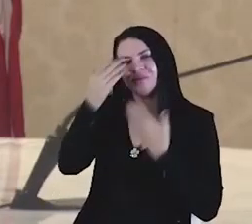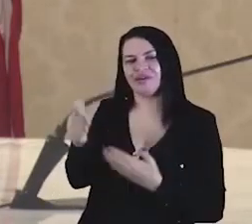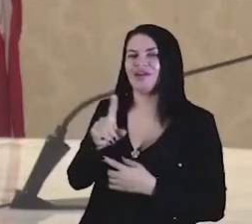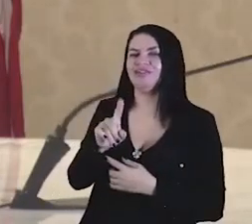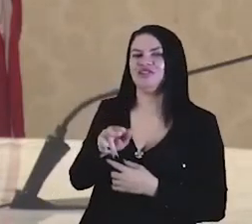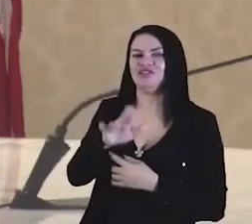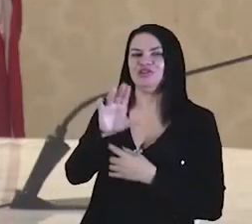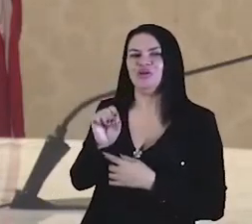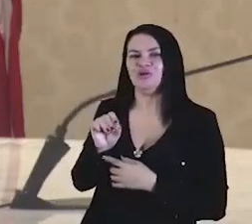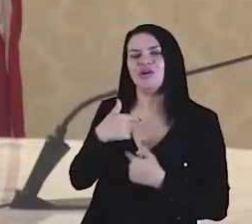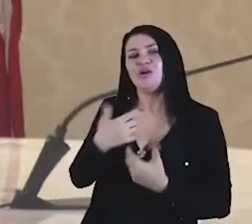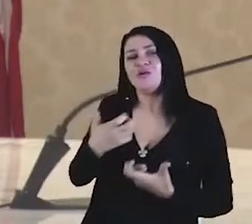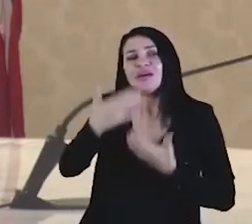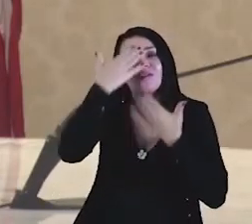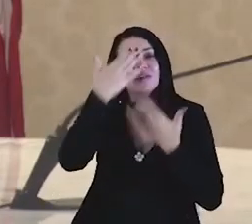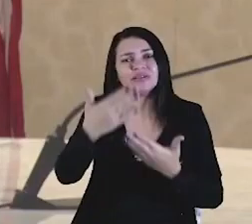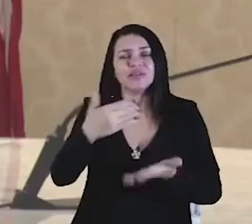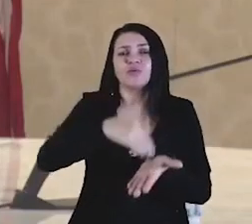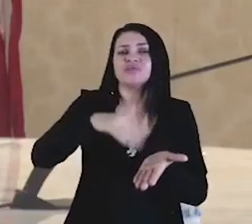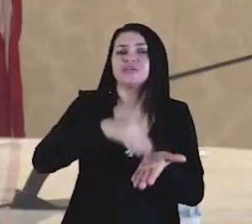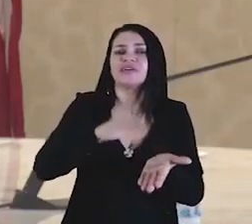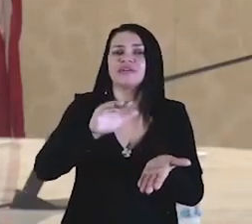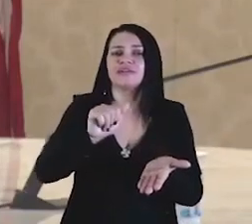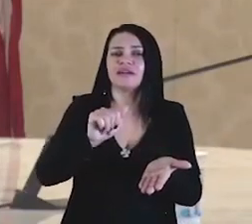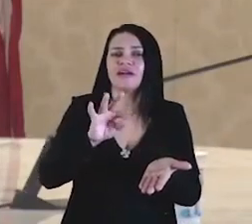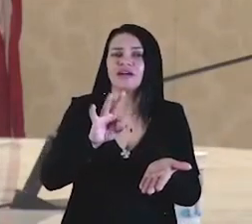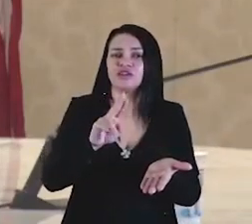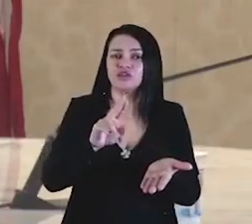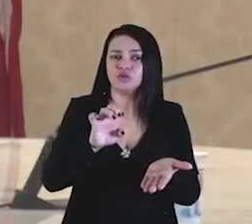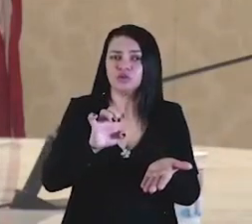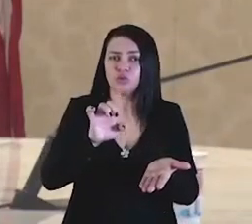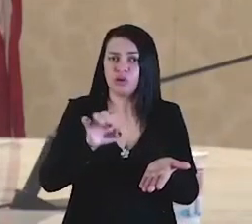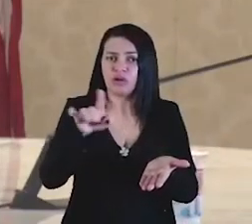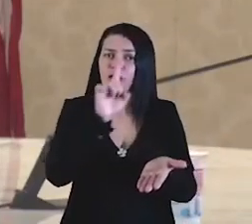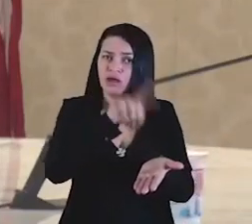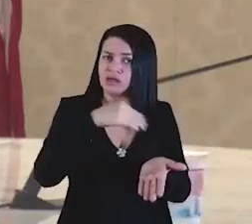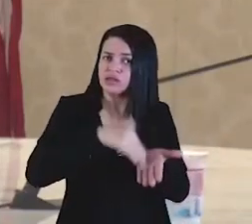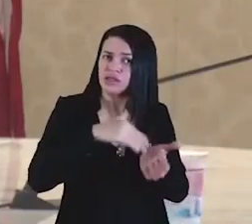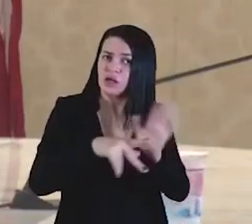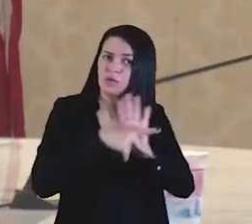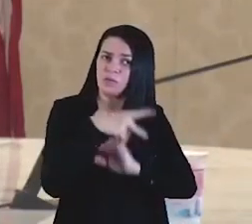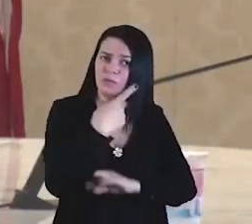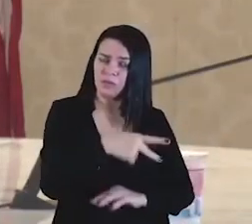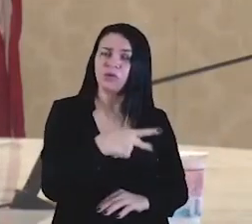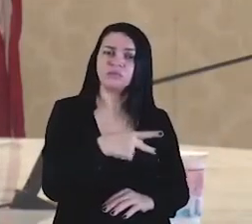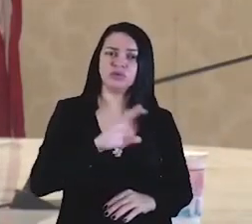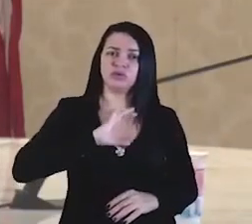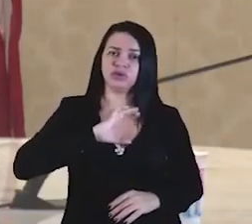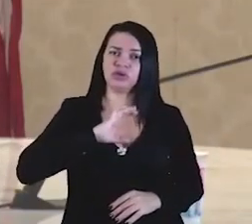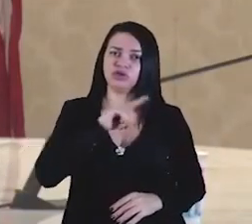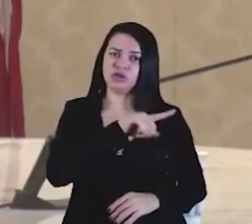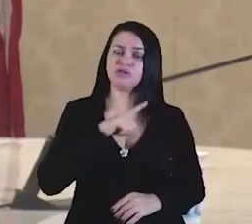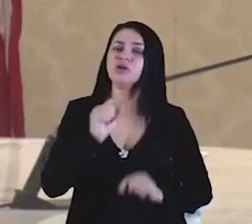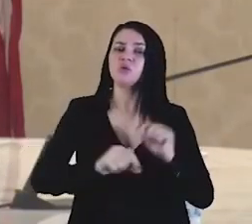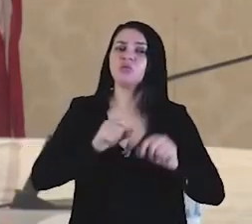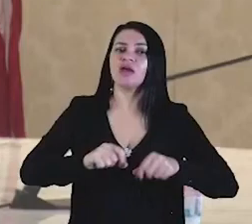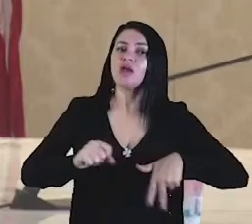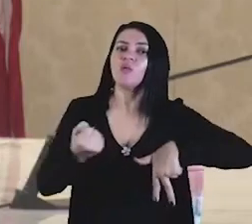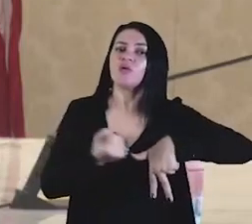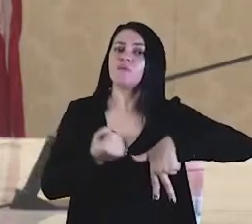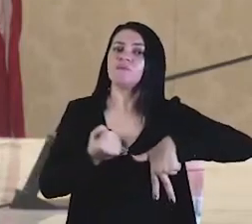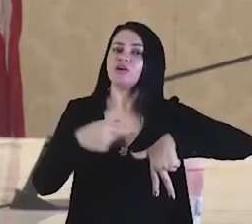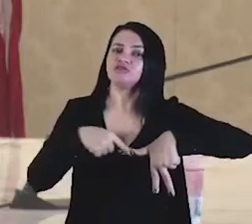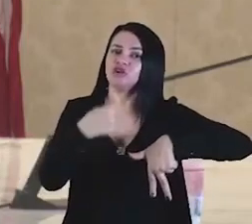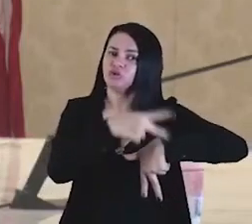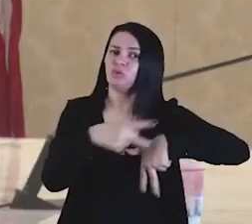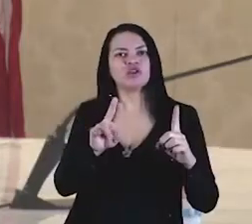Quero agradecer ao secretário capoulas secretário da cidade de Caxias que tens Oi gente Fábio Embaixador seu aqui